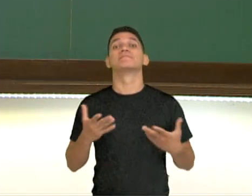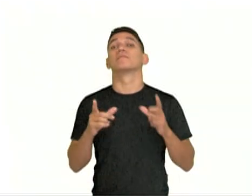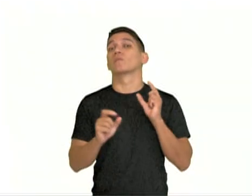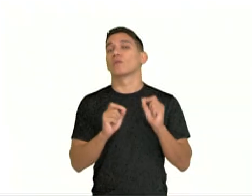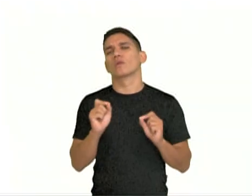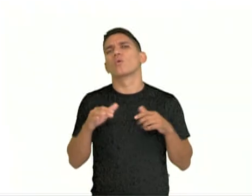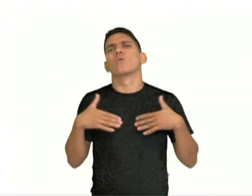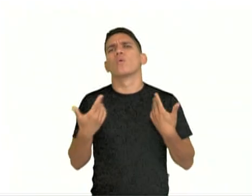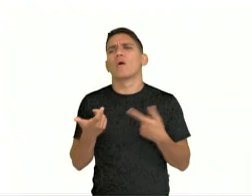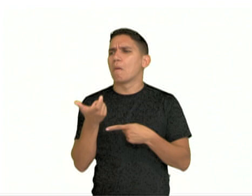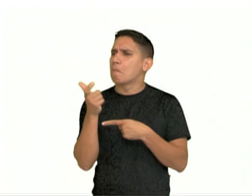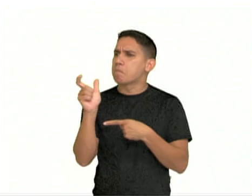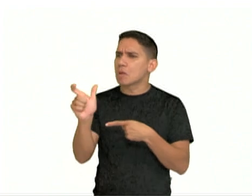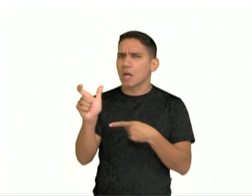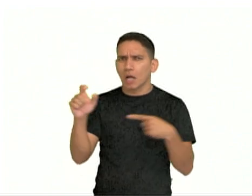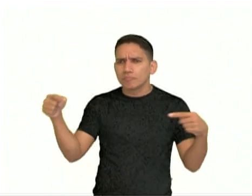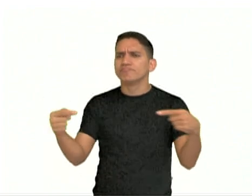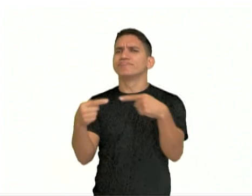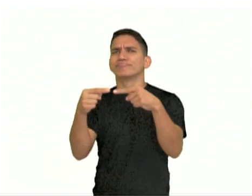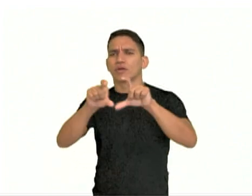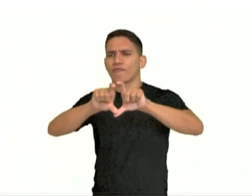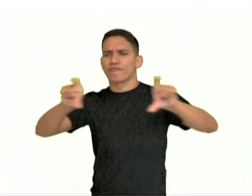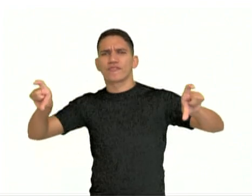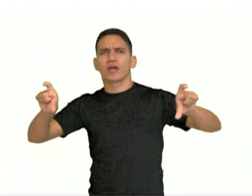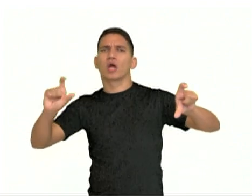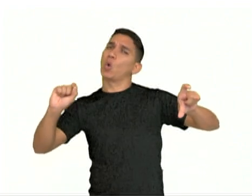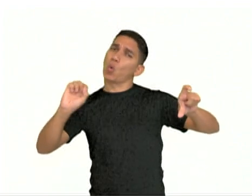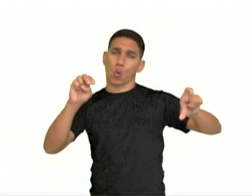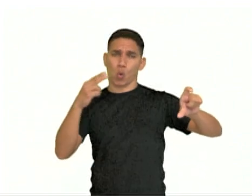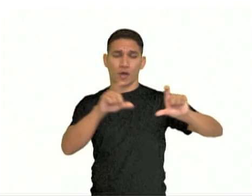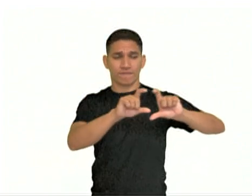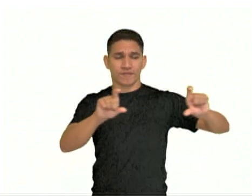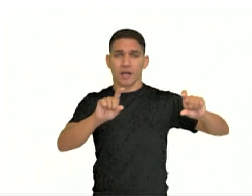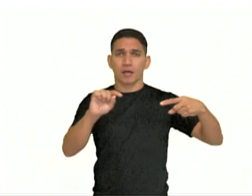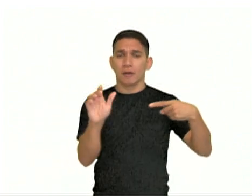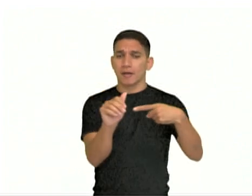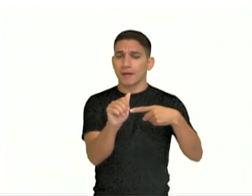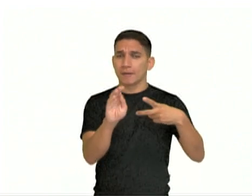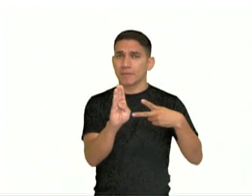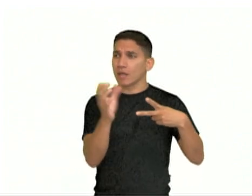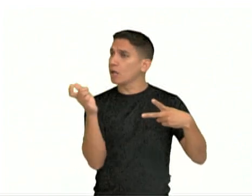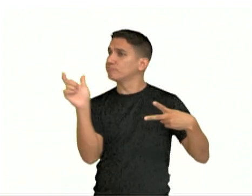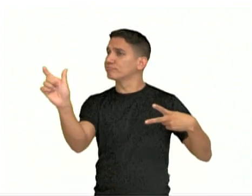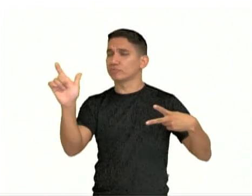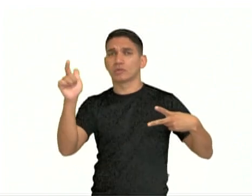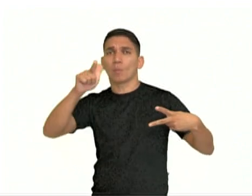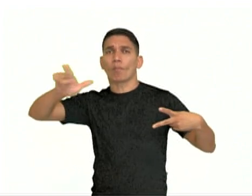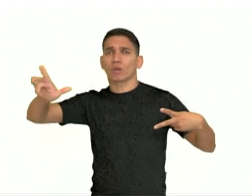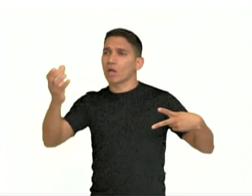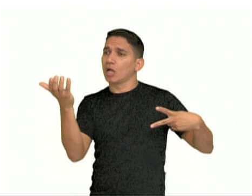qual é a palavra que dá sentido, né? Ou melhor, a frase, ou a palavra que dá sentido, a grande física que dá sentido a essa